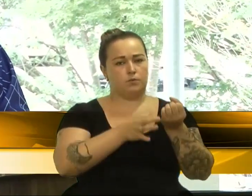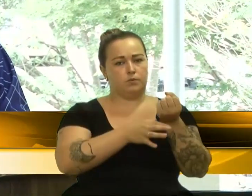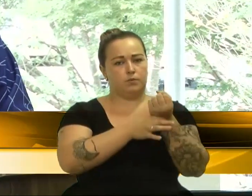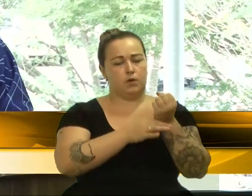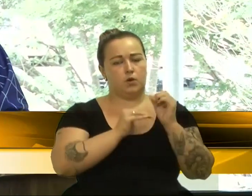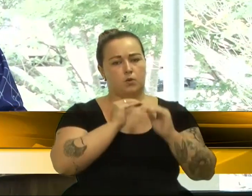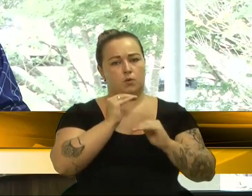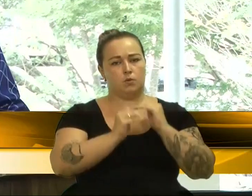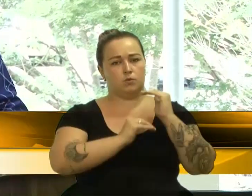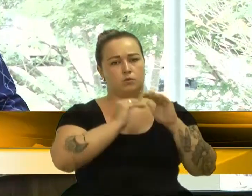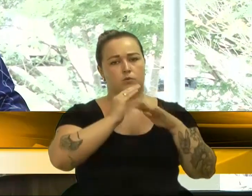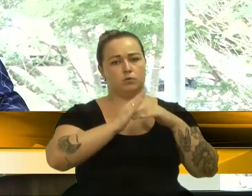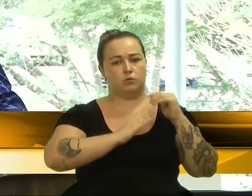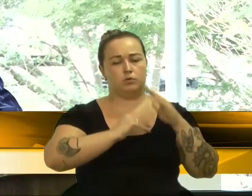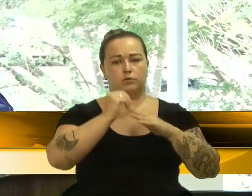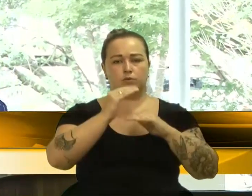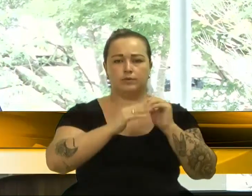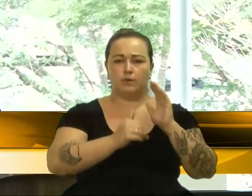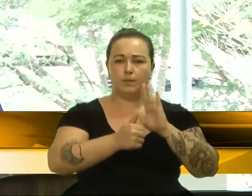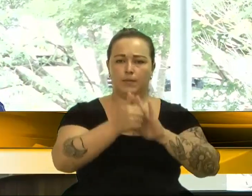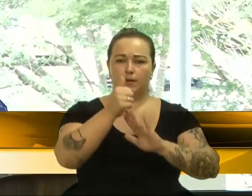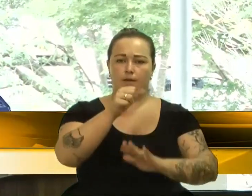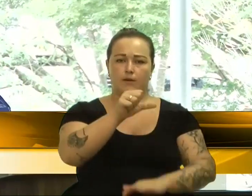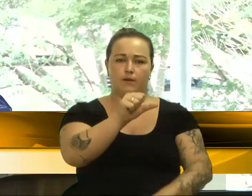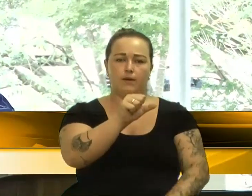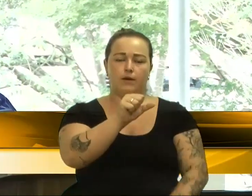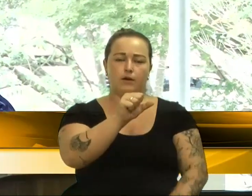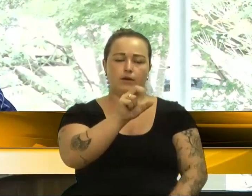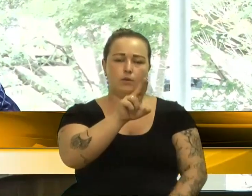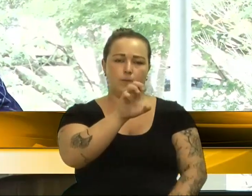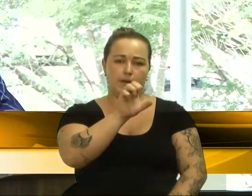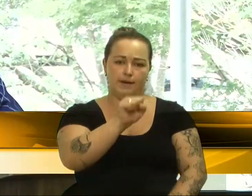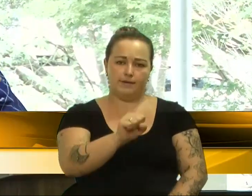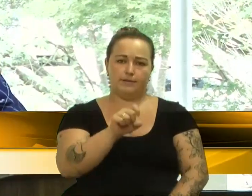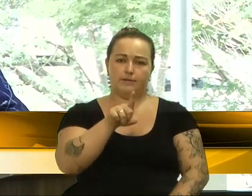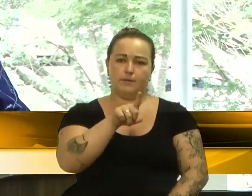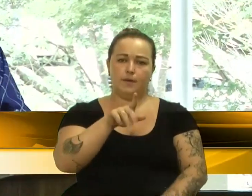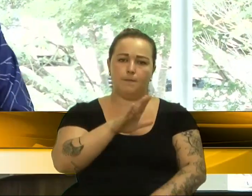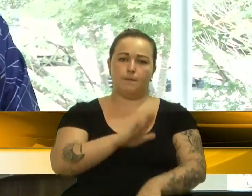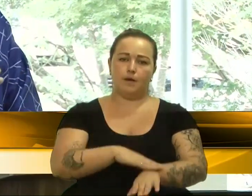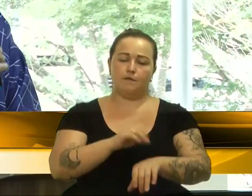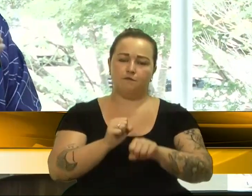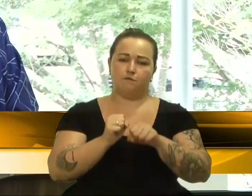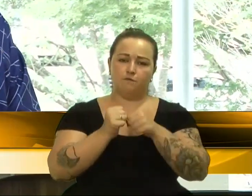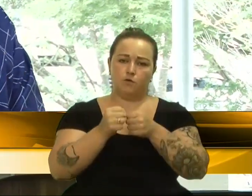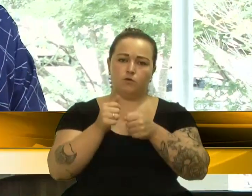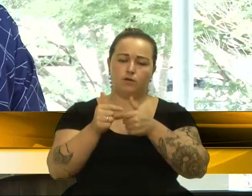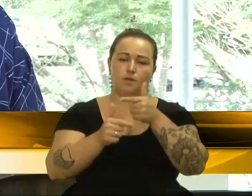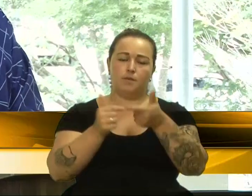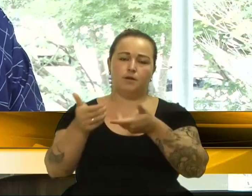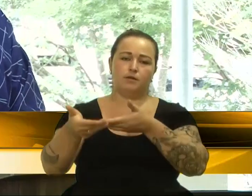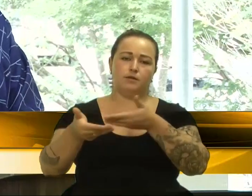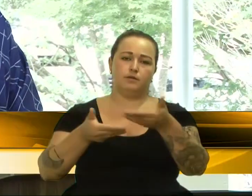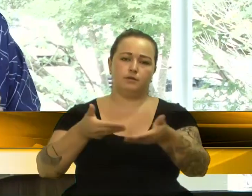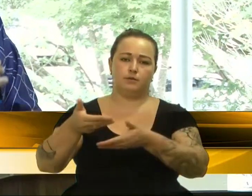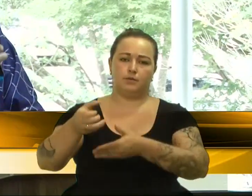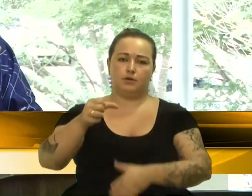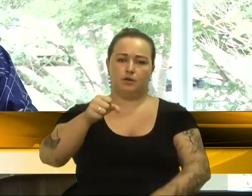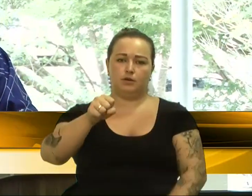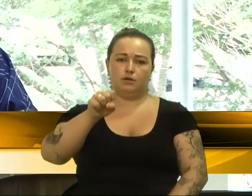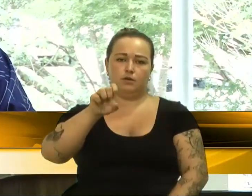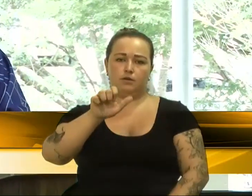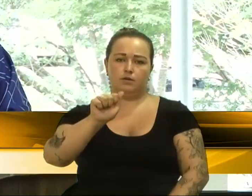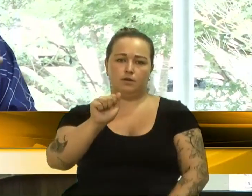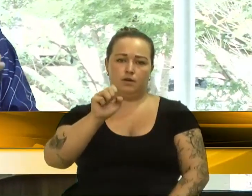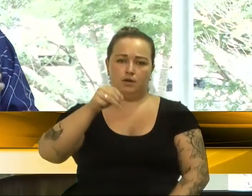do posto avançado do SAMU também, lá em Fernando da Souza, que iremos acompanhar de perto como é que está o andamento dessa demanda, muito